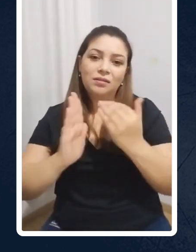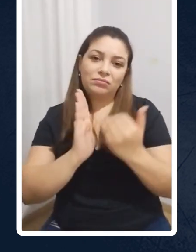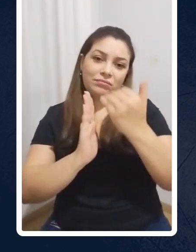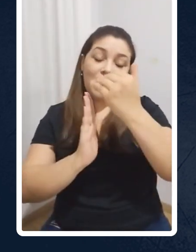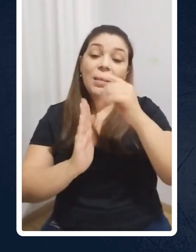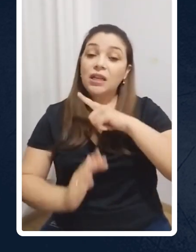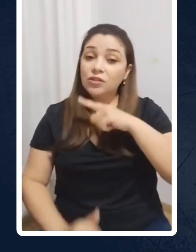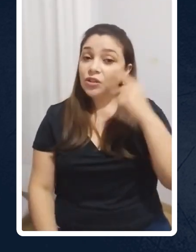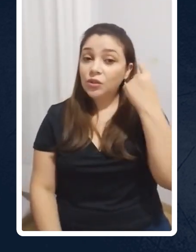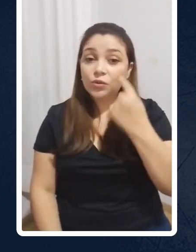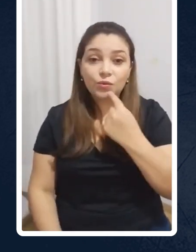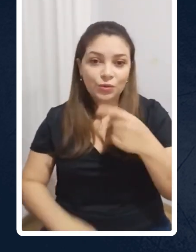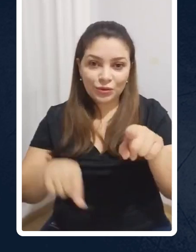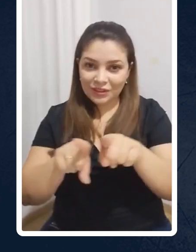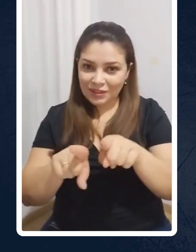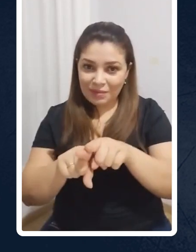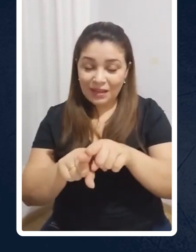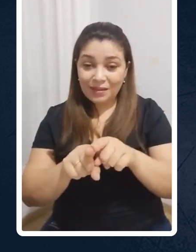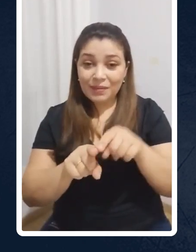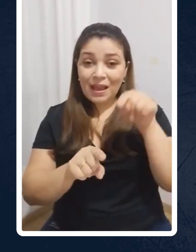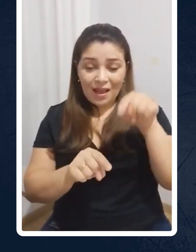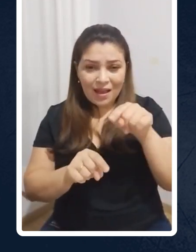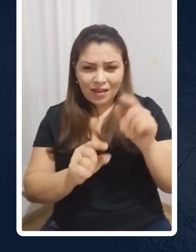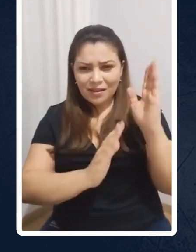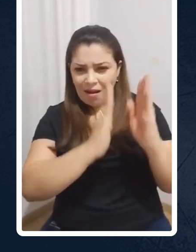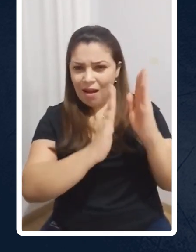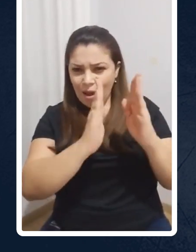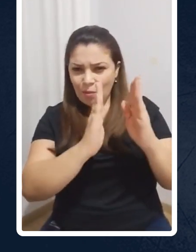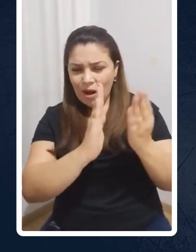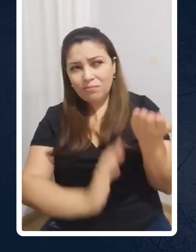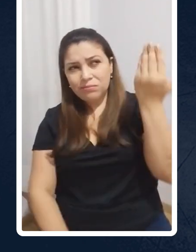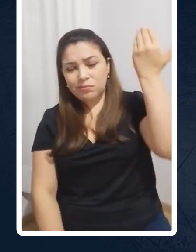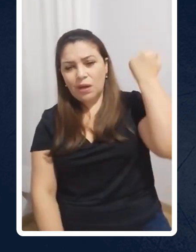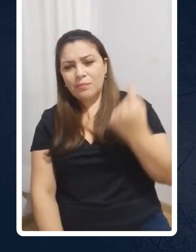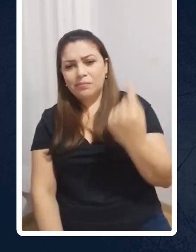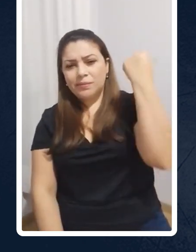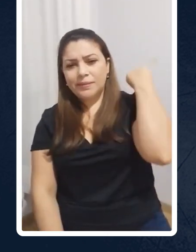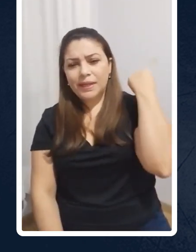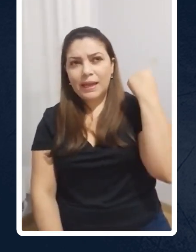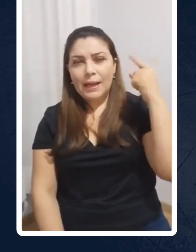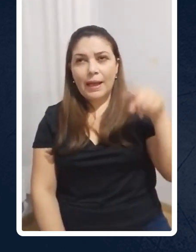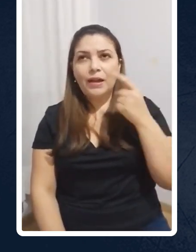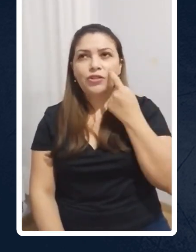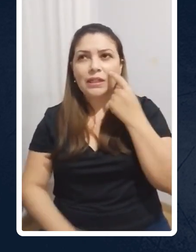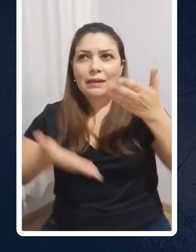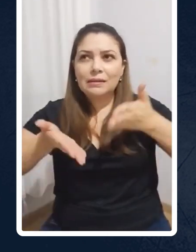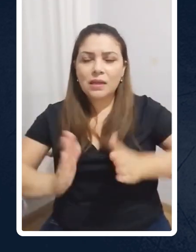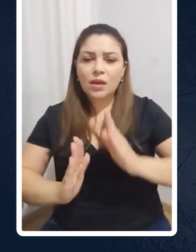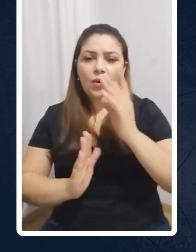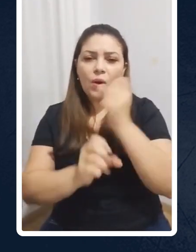naquela época, eu estou falando de um... A Janaína nasceu em 80.